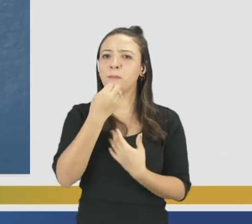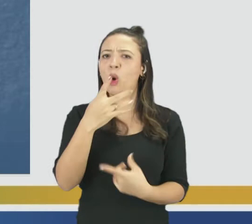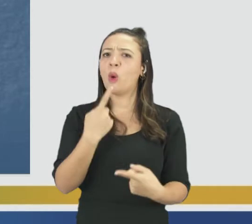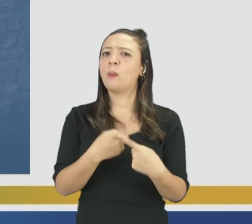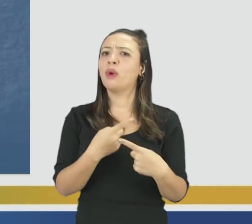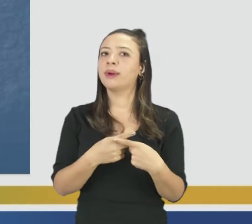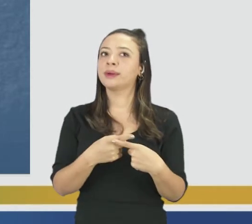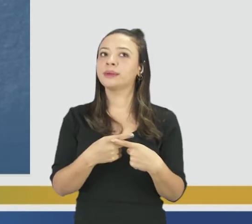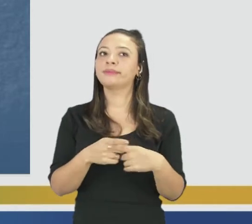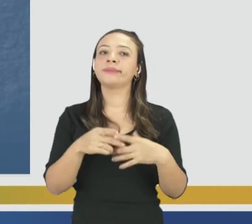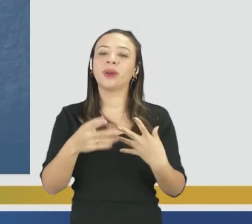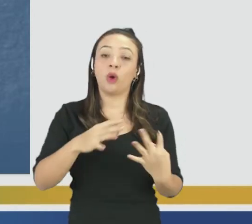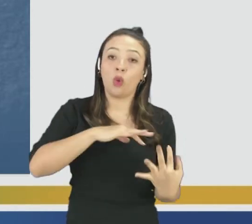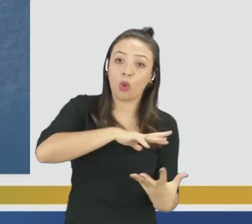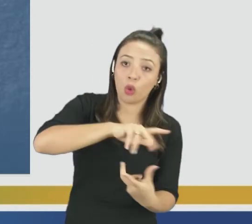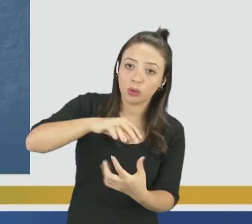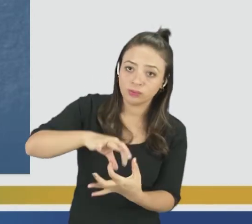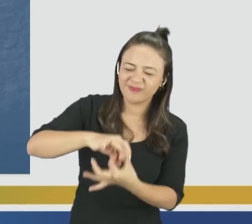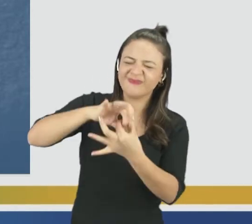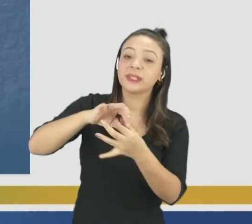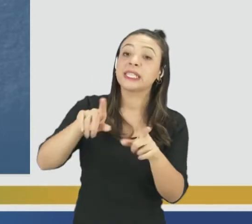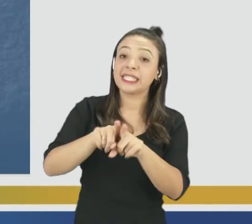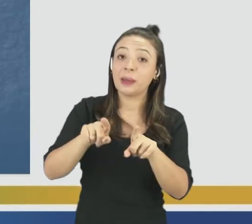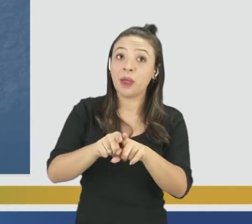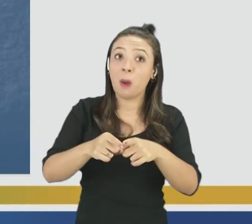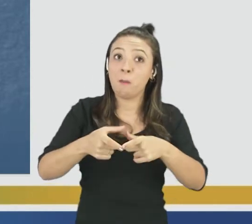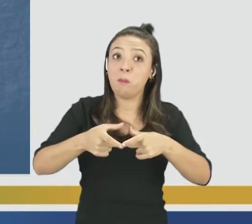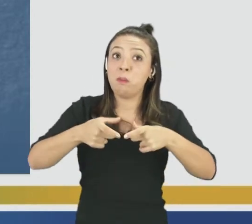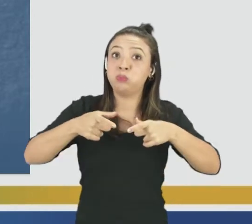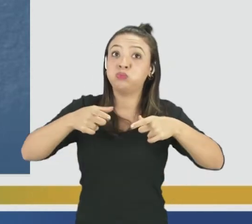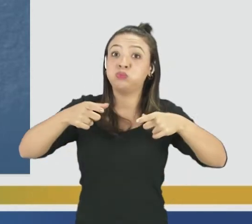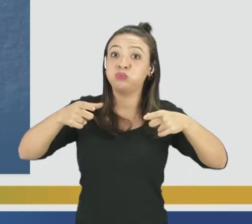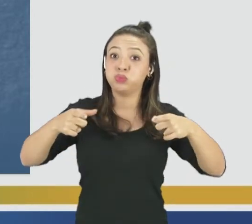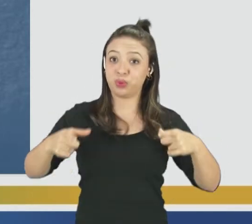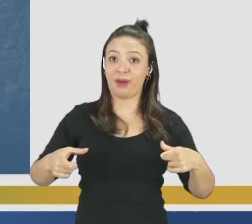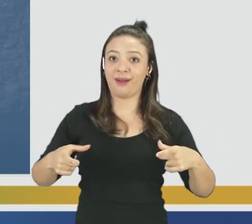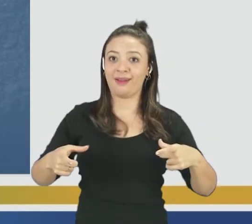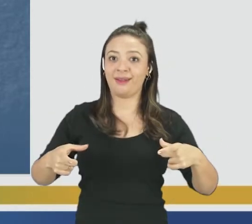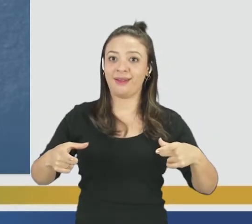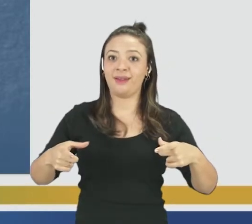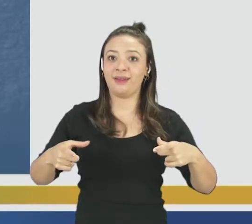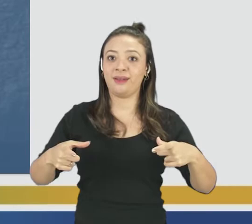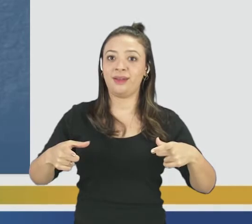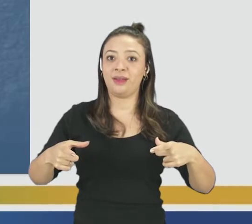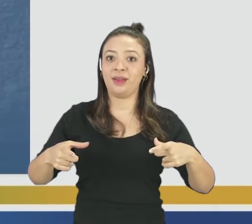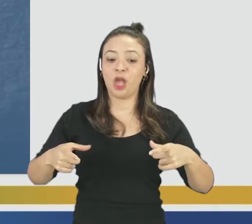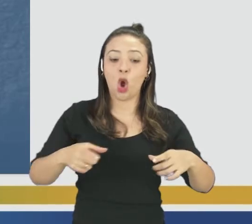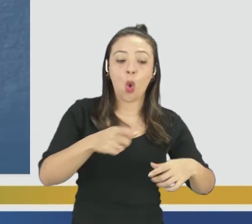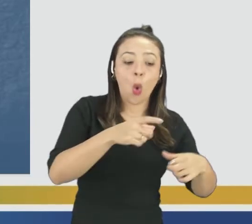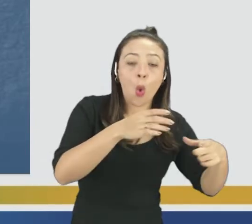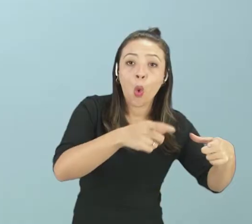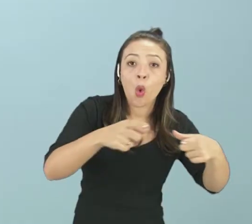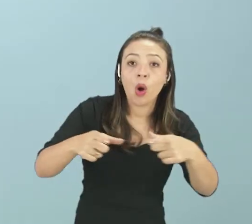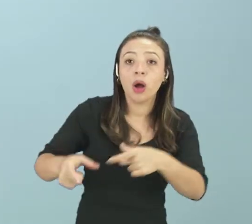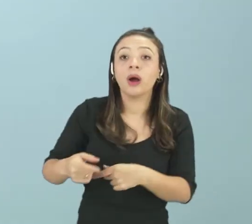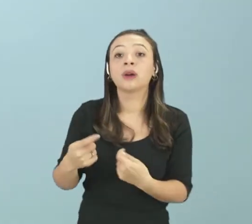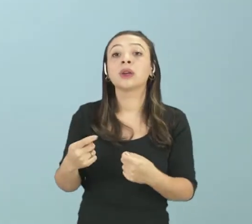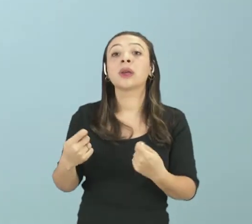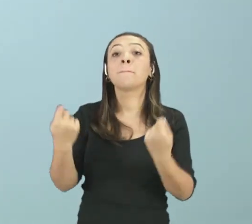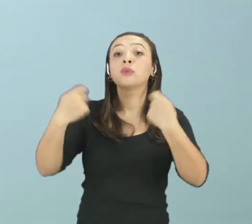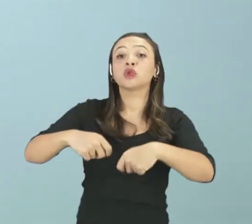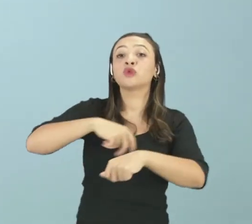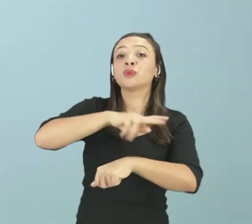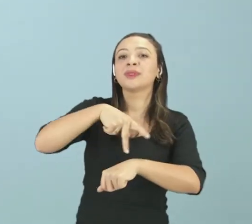com a globalização aumenta a as vias a as os locais que os países podem